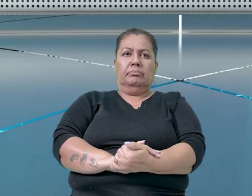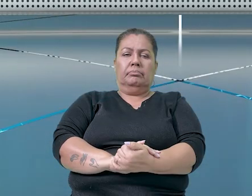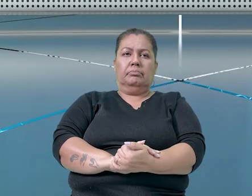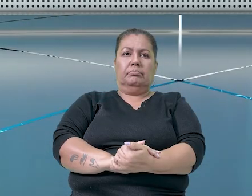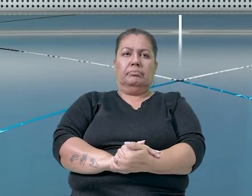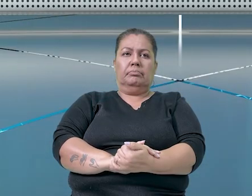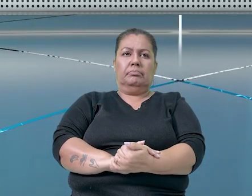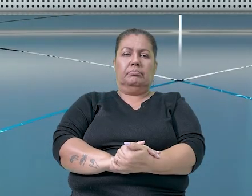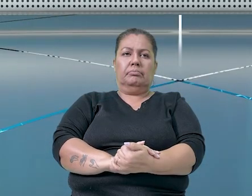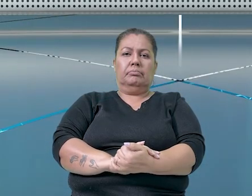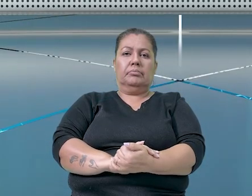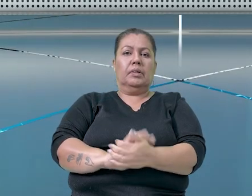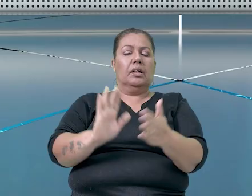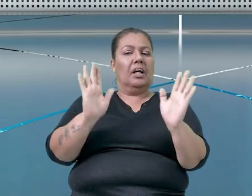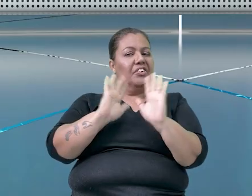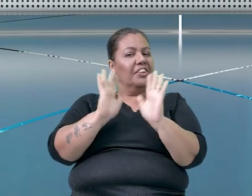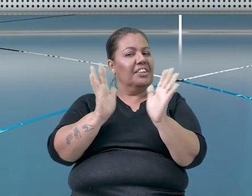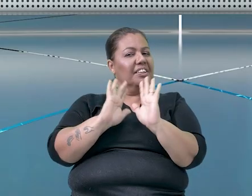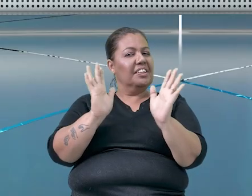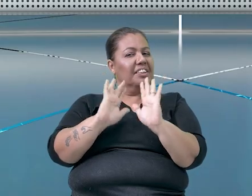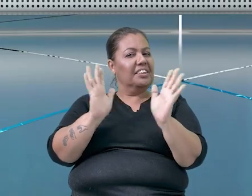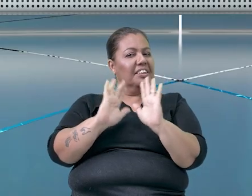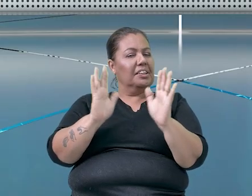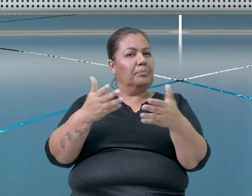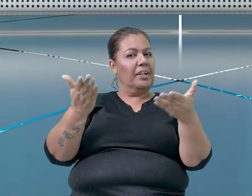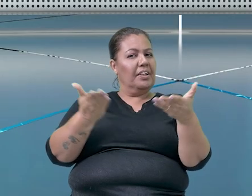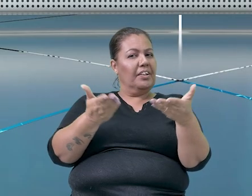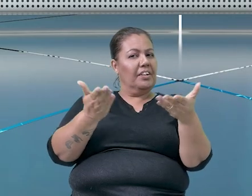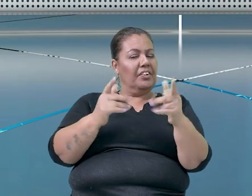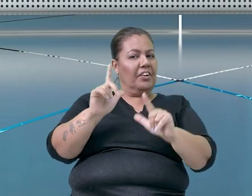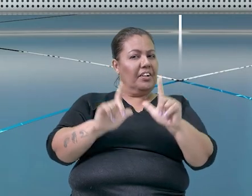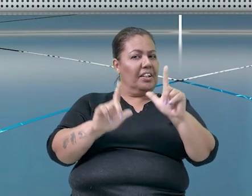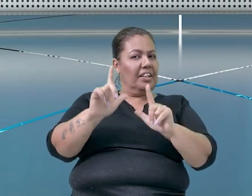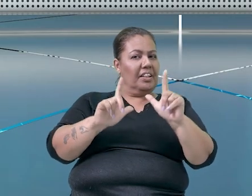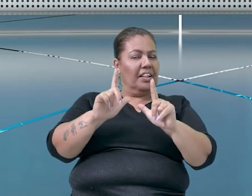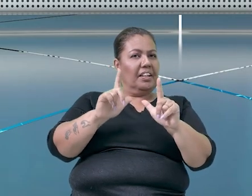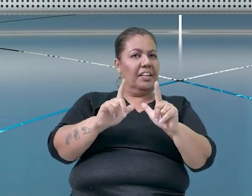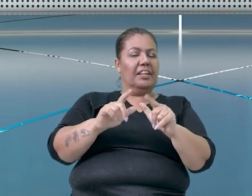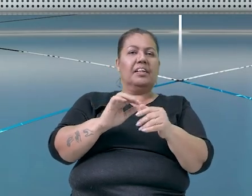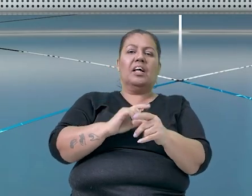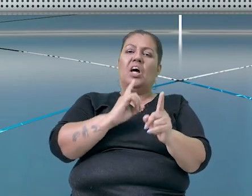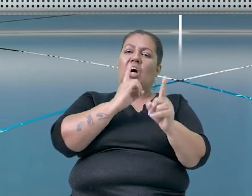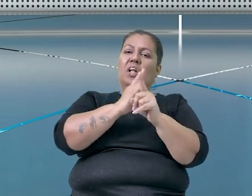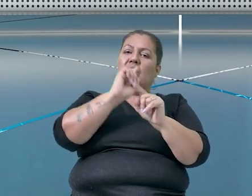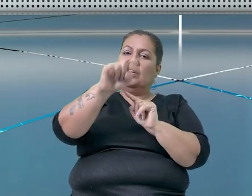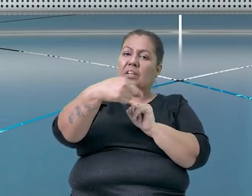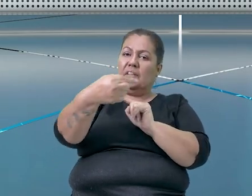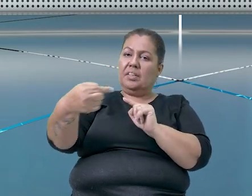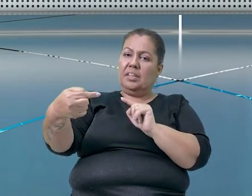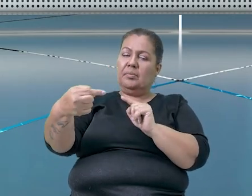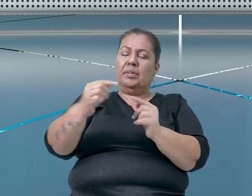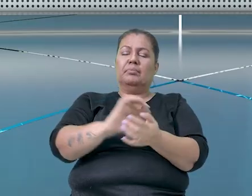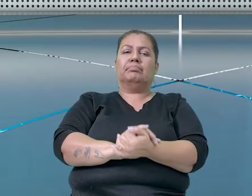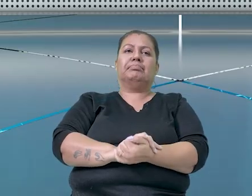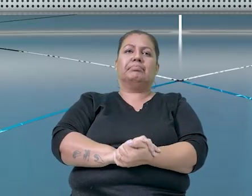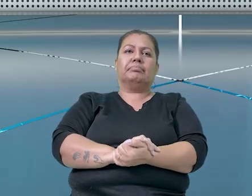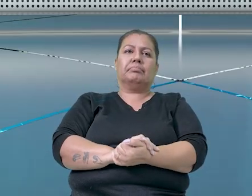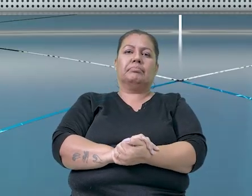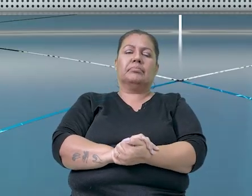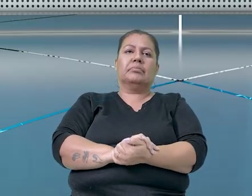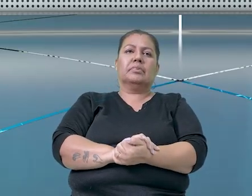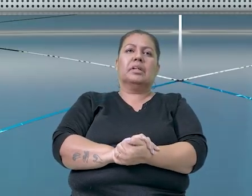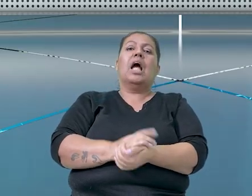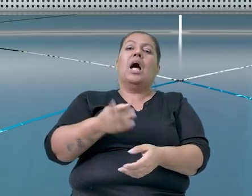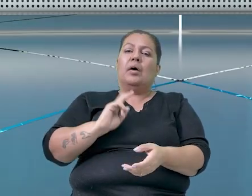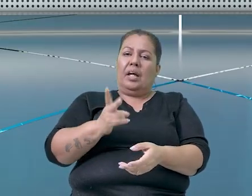A gente se despede por enquanto aqui na TV, porque nosso encontro já fica marcado para a próxima semana. E quero continuar